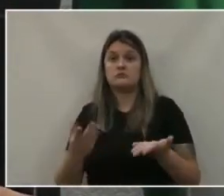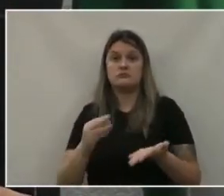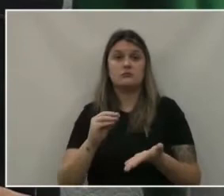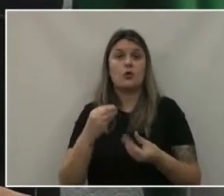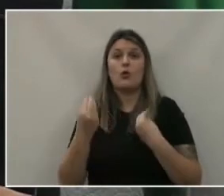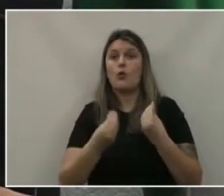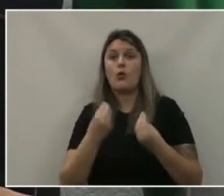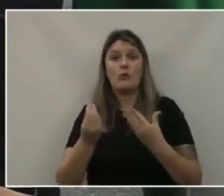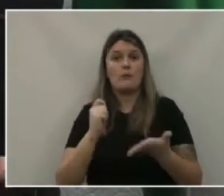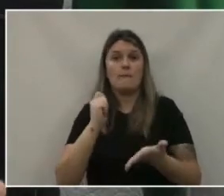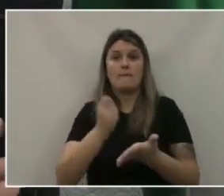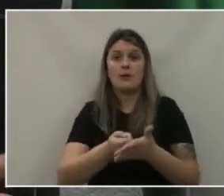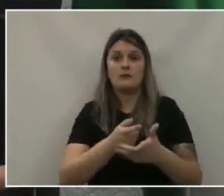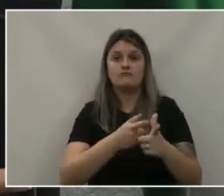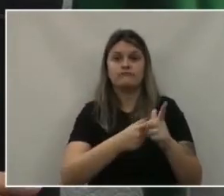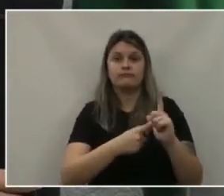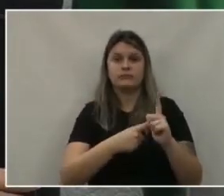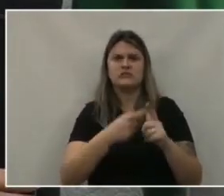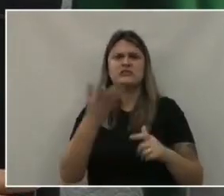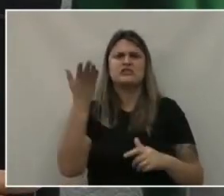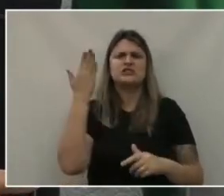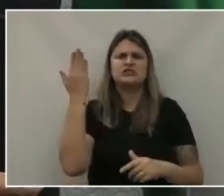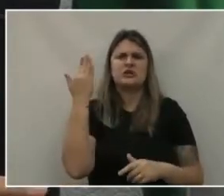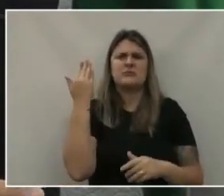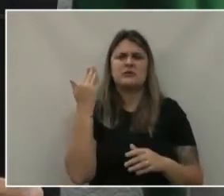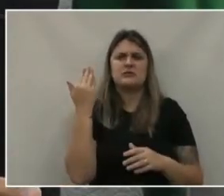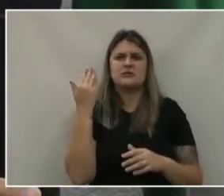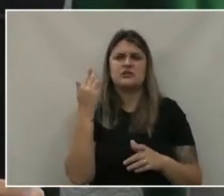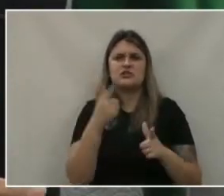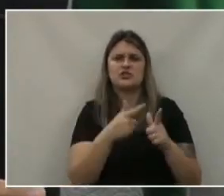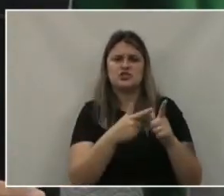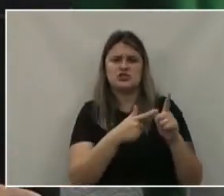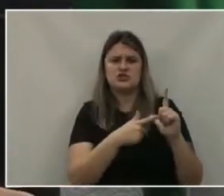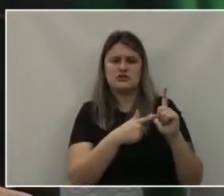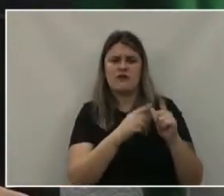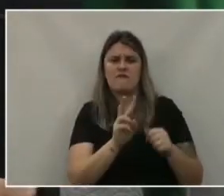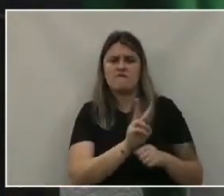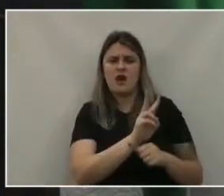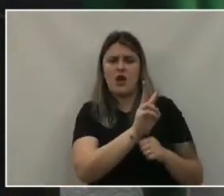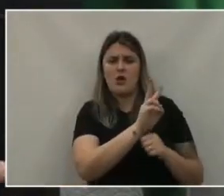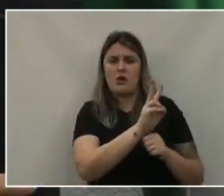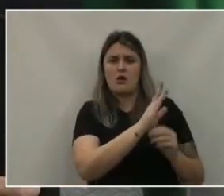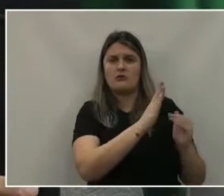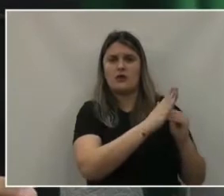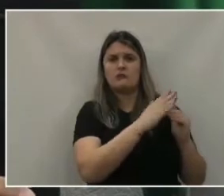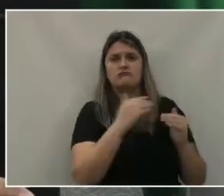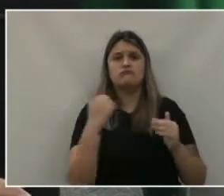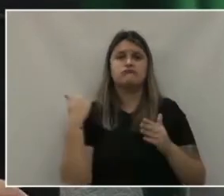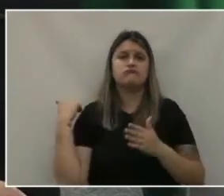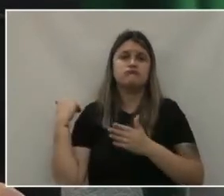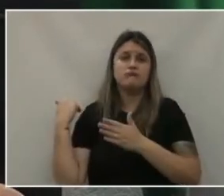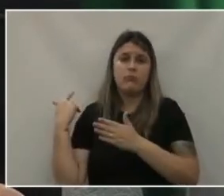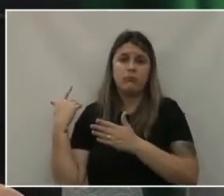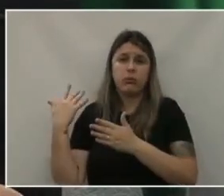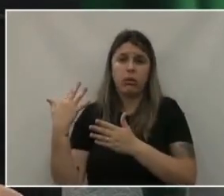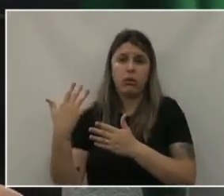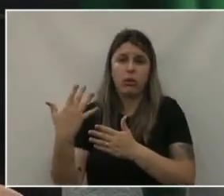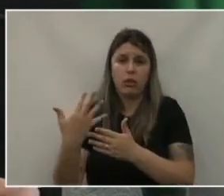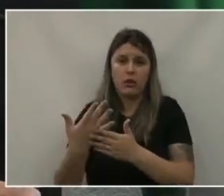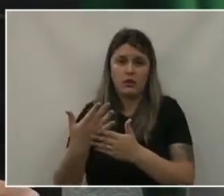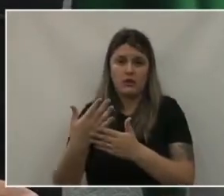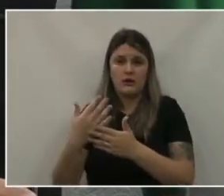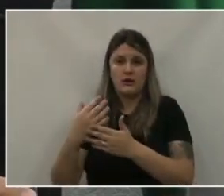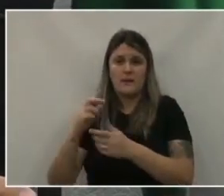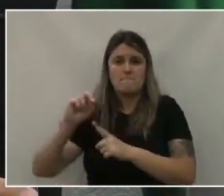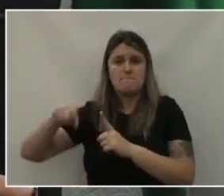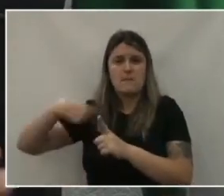essa dívida, que, na época, era uma dívida X e que, hoje, olha o volume que tomou tudo isso.